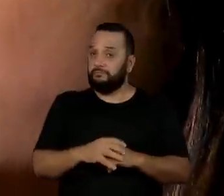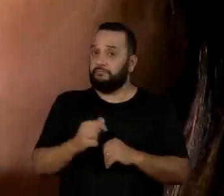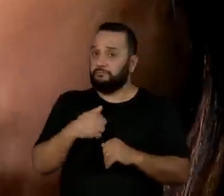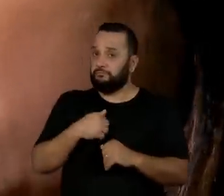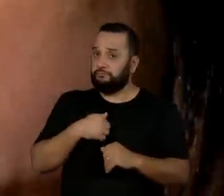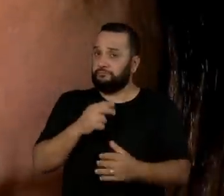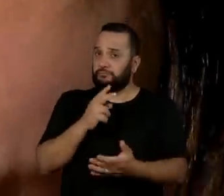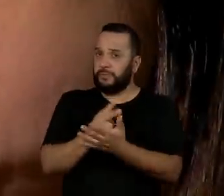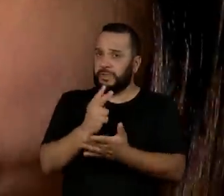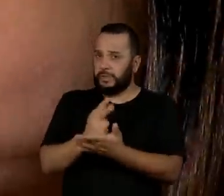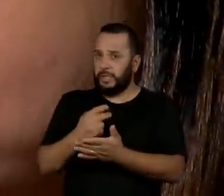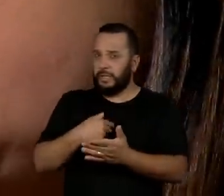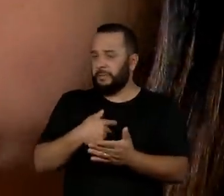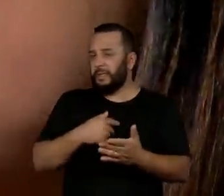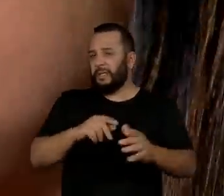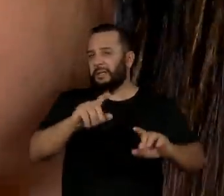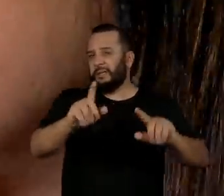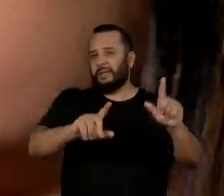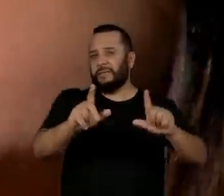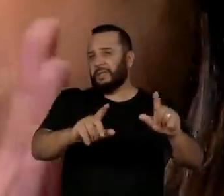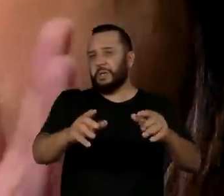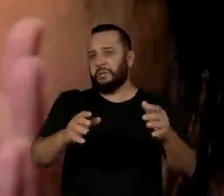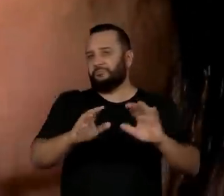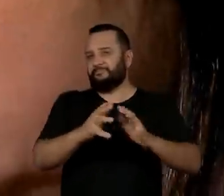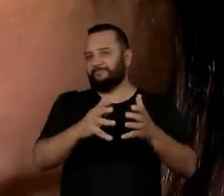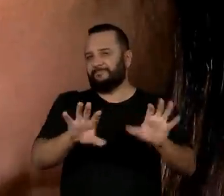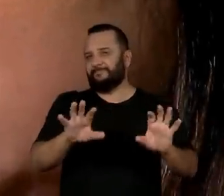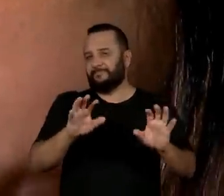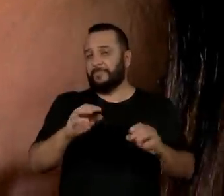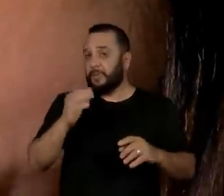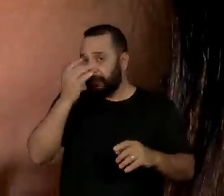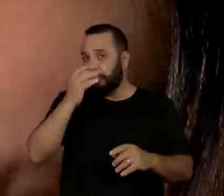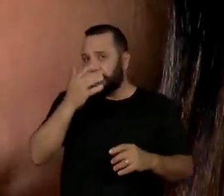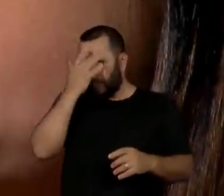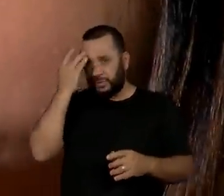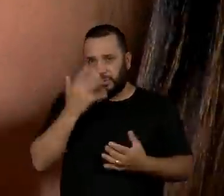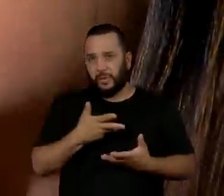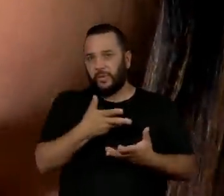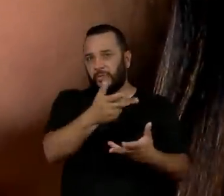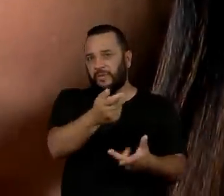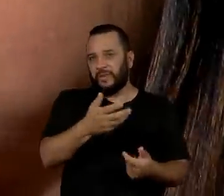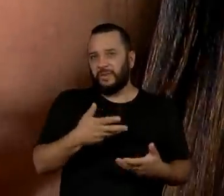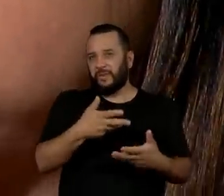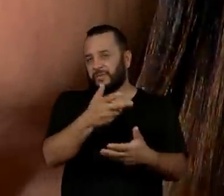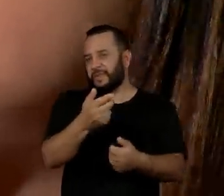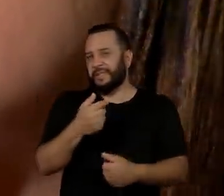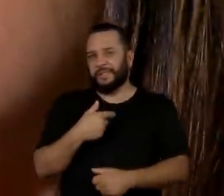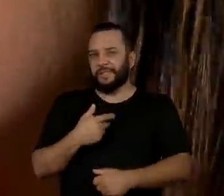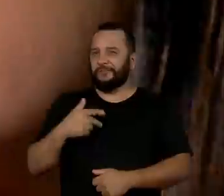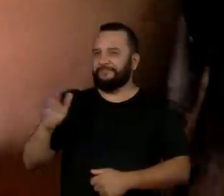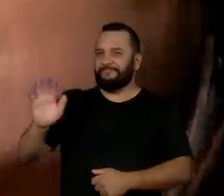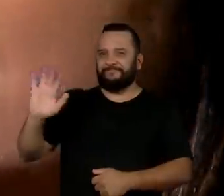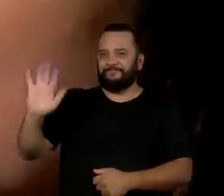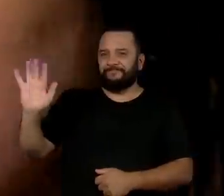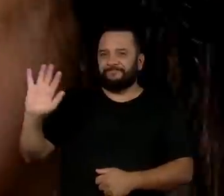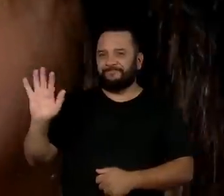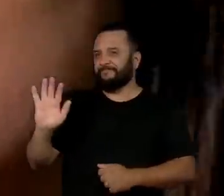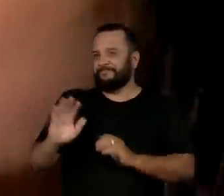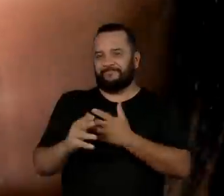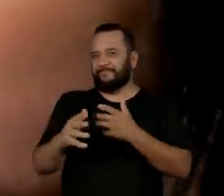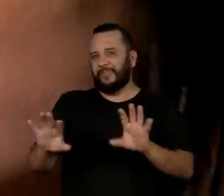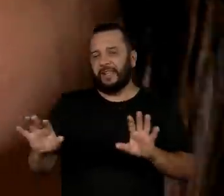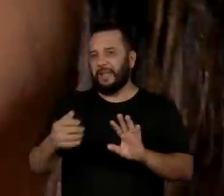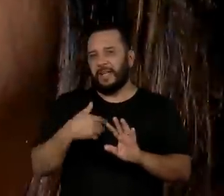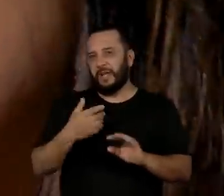muito resistente aí para televisão e tive inúmeros convites antes da do Top Chefe e eu sempre fiquei assim